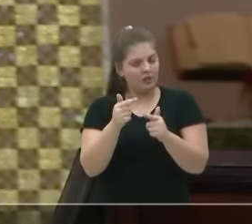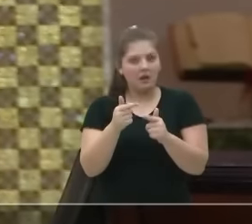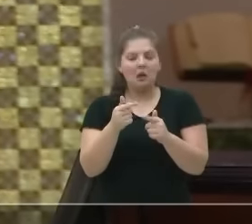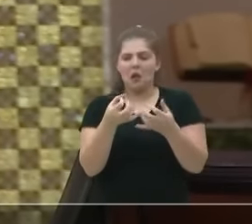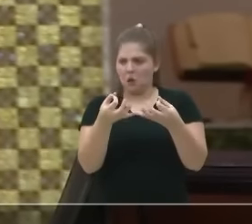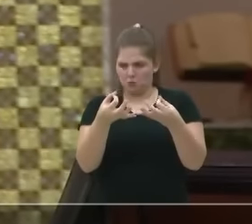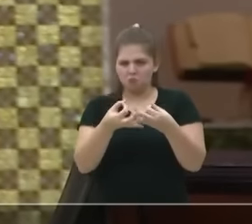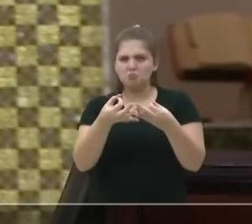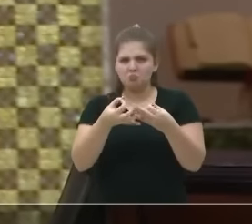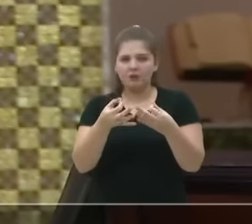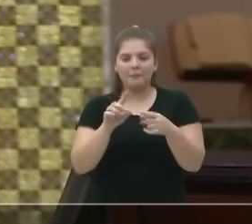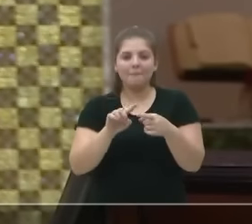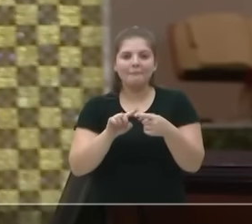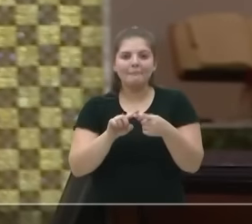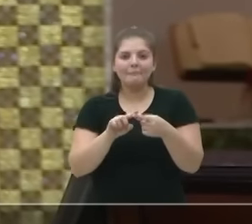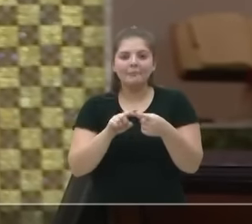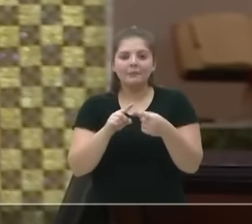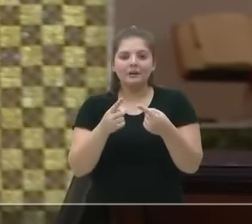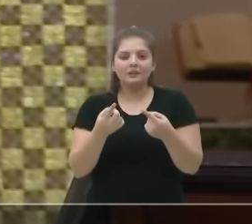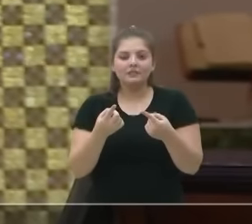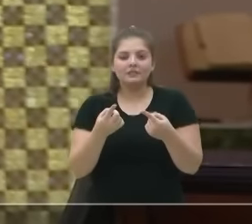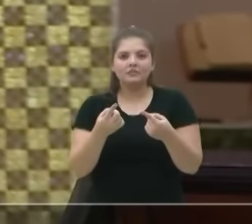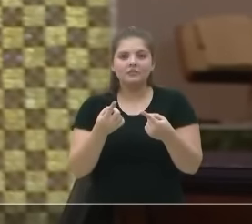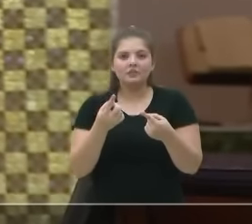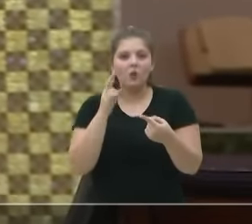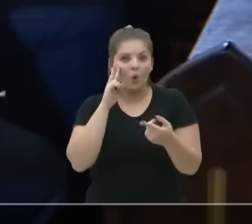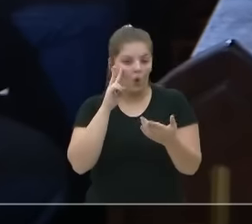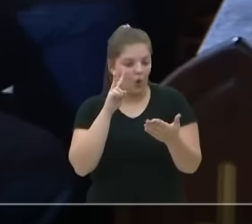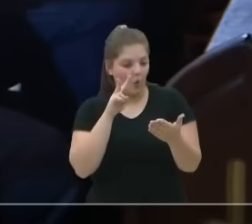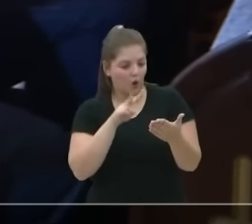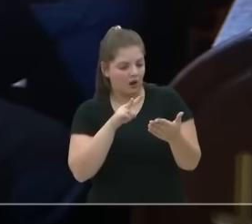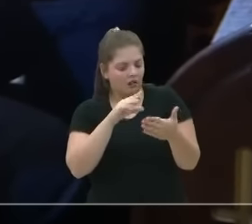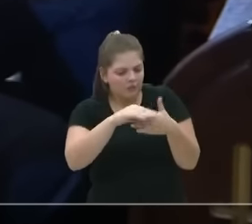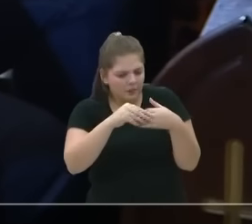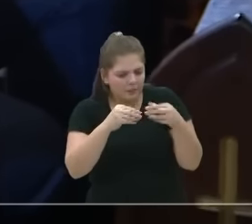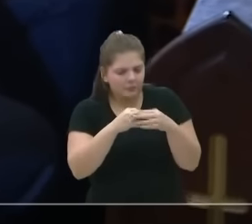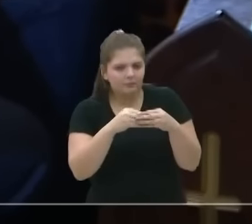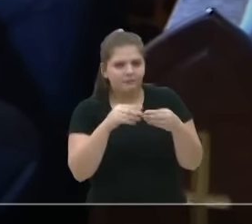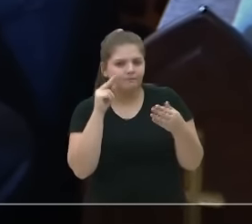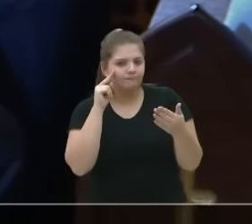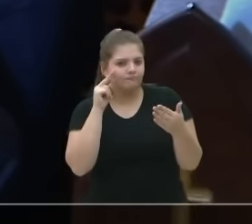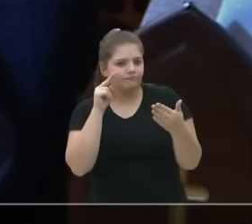perfeito. Mas continua olhando para a tua mão, não é para olhar para mim agora não.